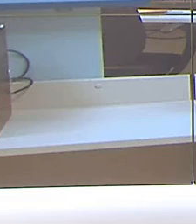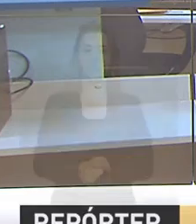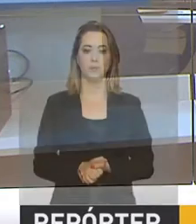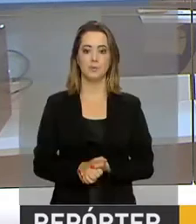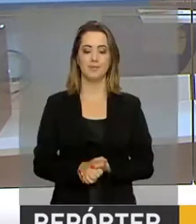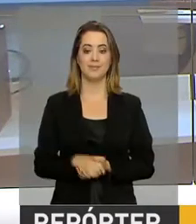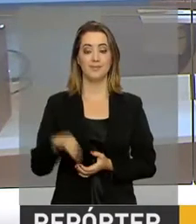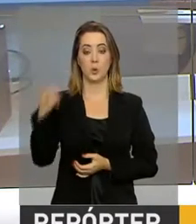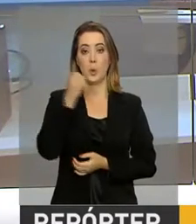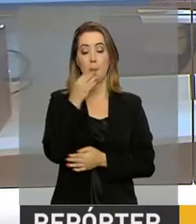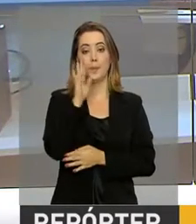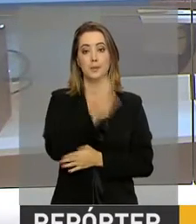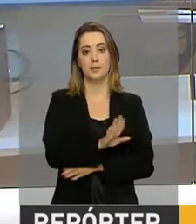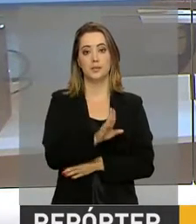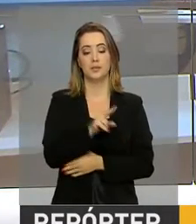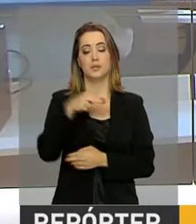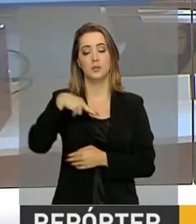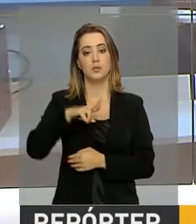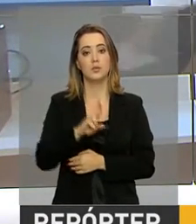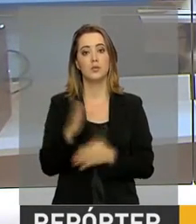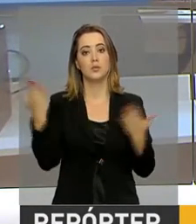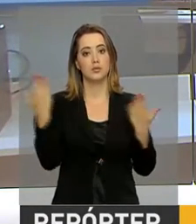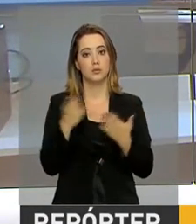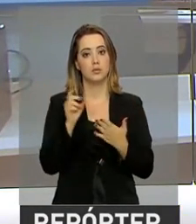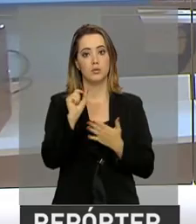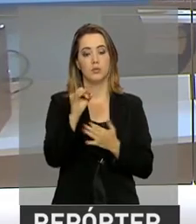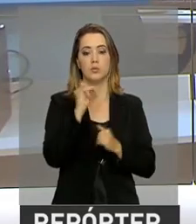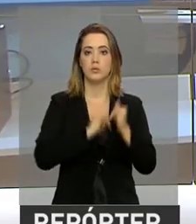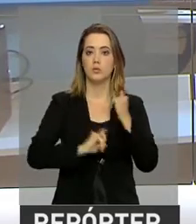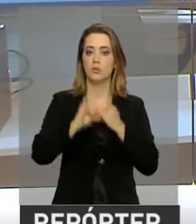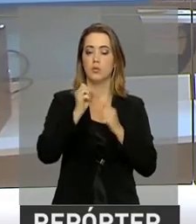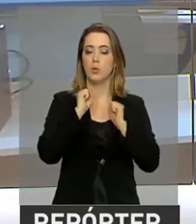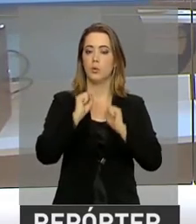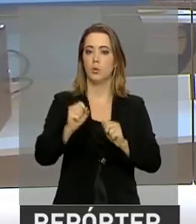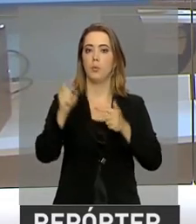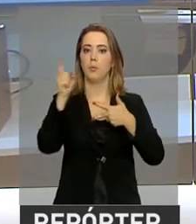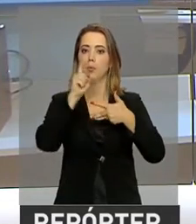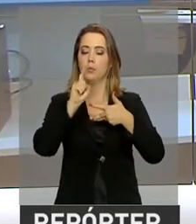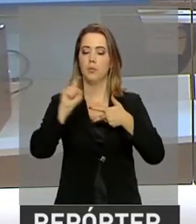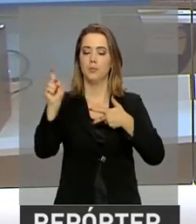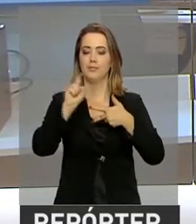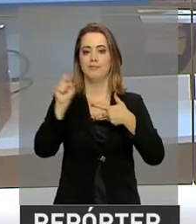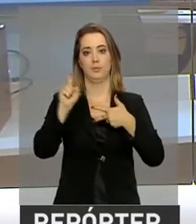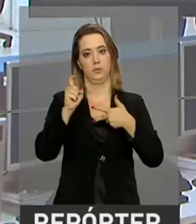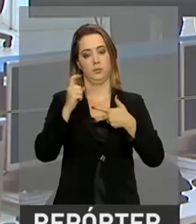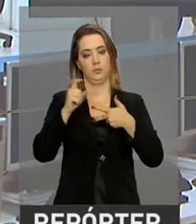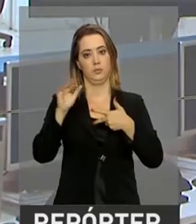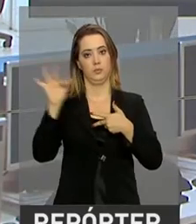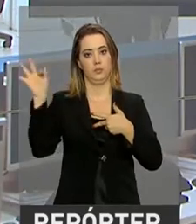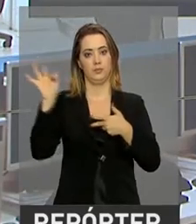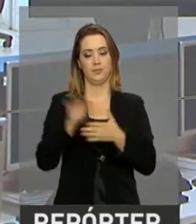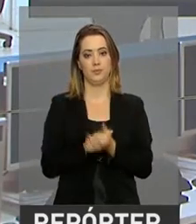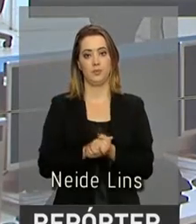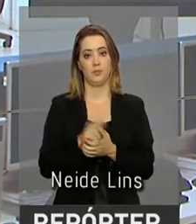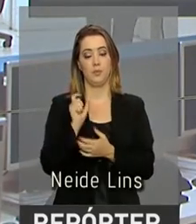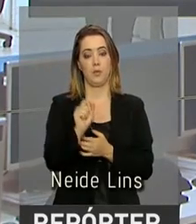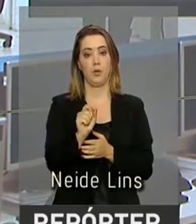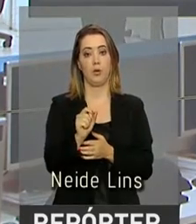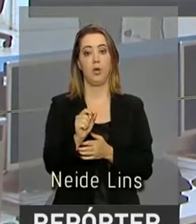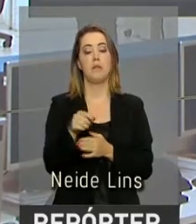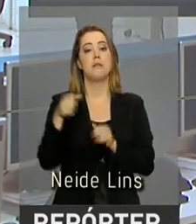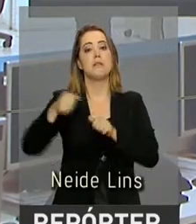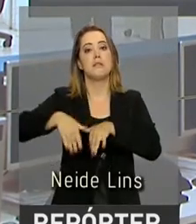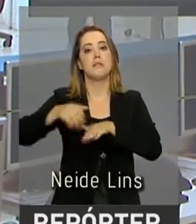olá boa tarde o repórter nbr está no ar com as notícias do poder executivo federal em setembro a produção